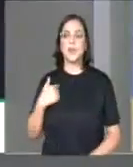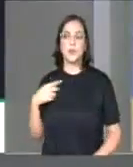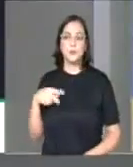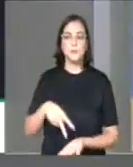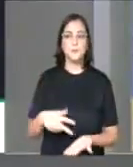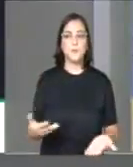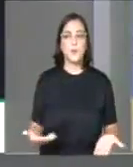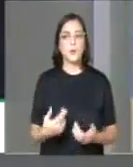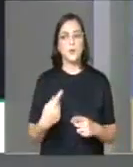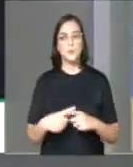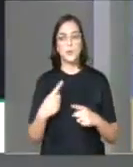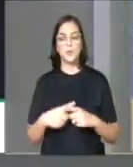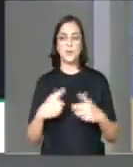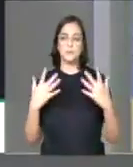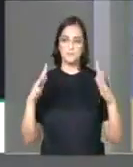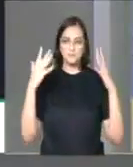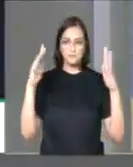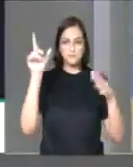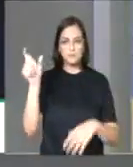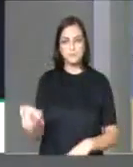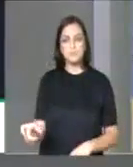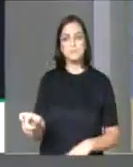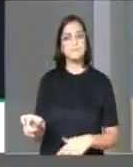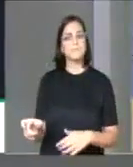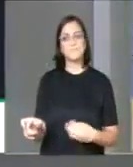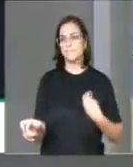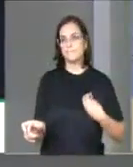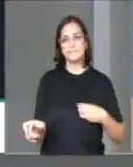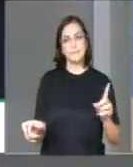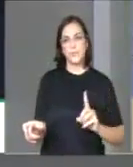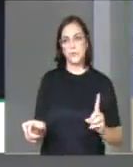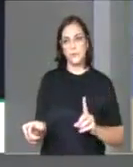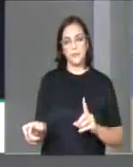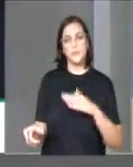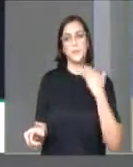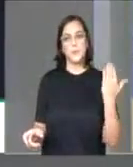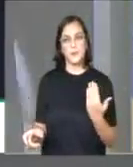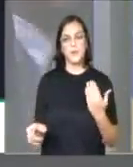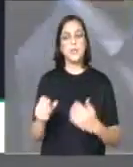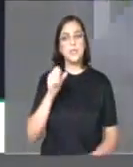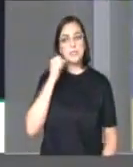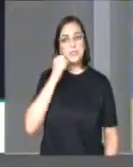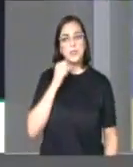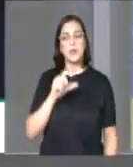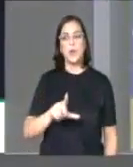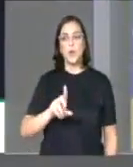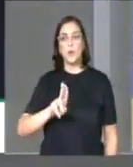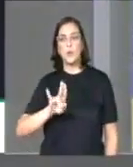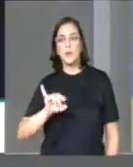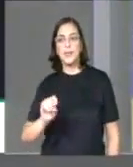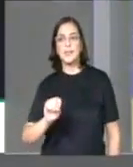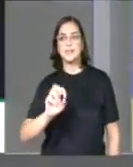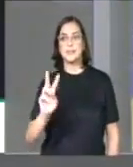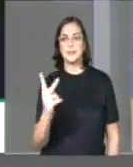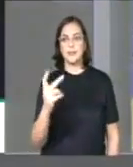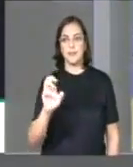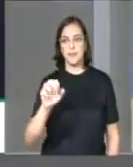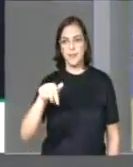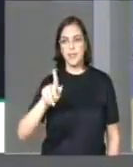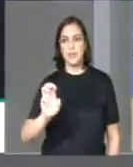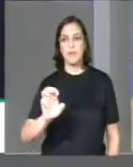hoje, se vivo estivesse, ao nosso eterno senador Luiz Henrique da Silveira. Faria